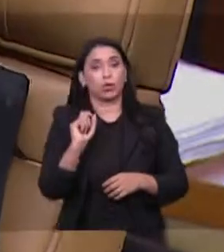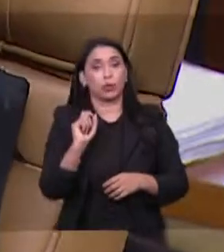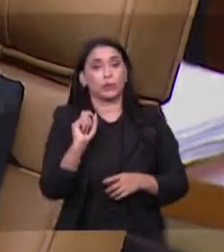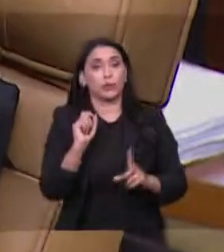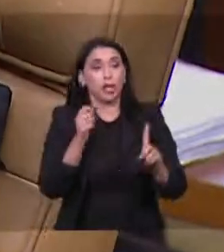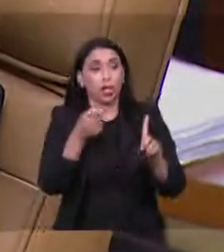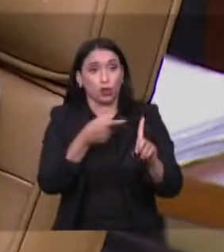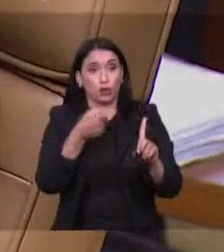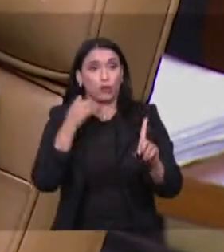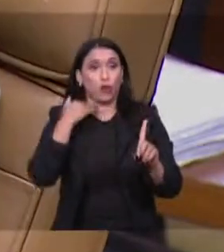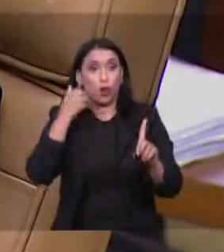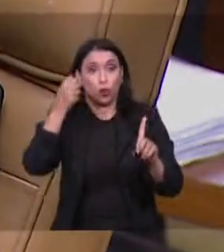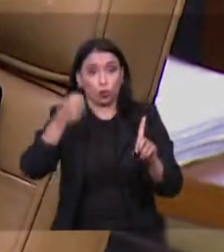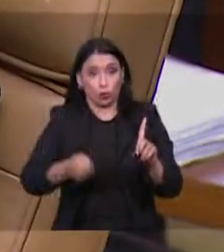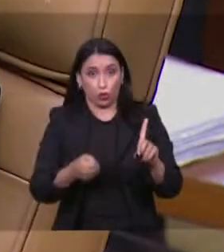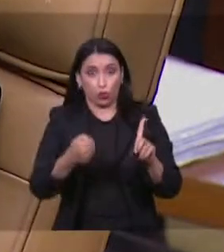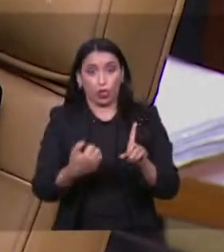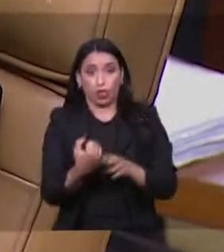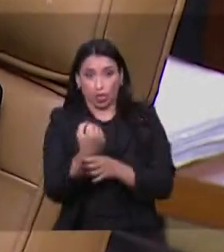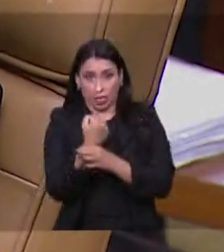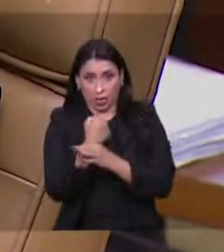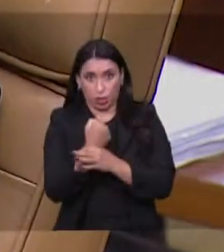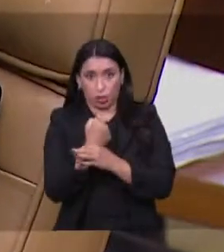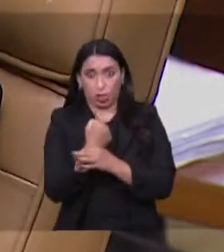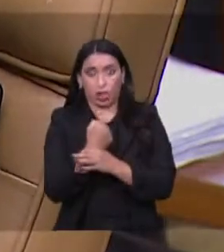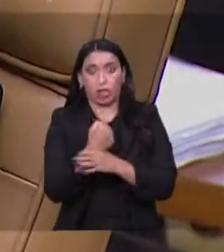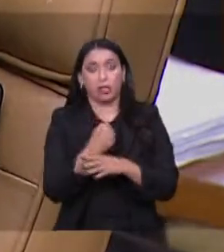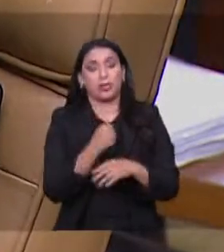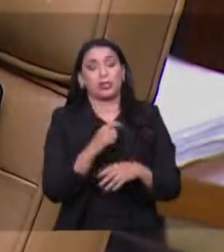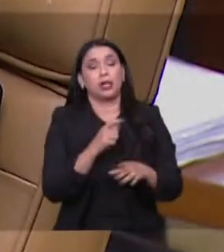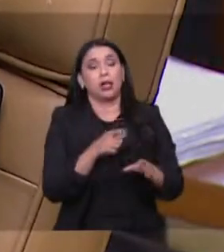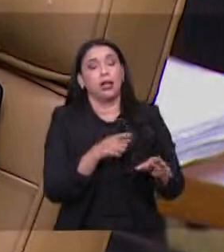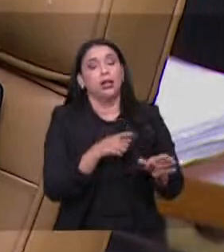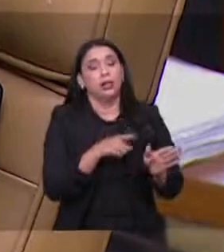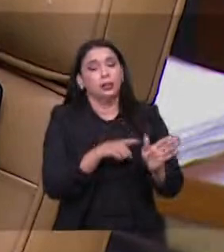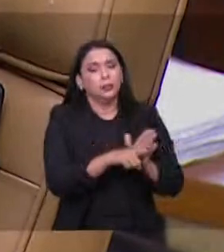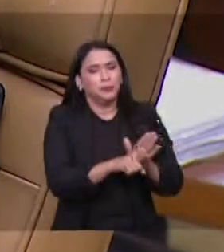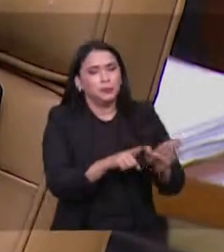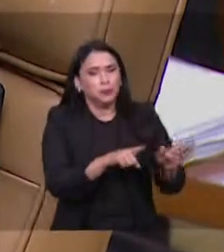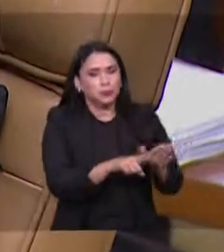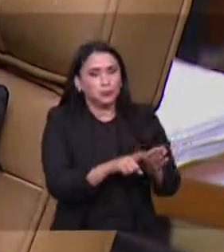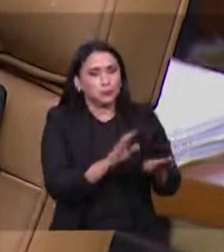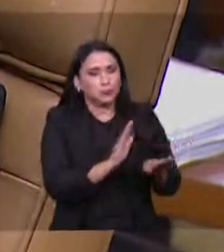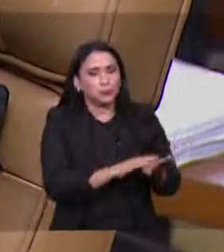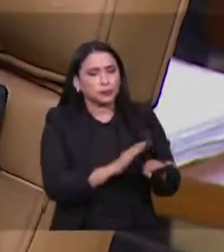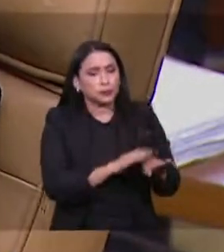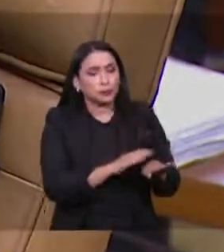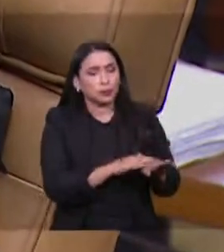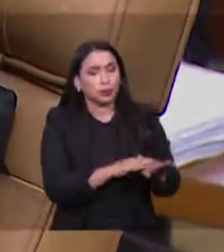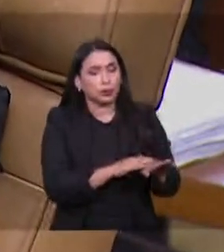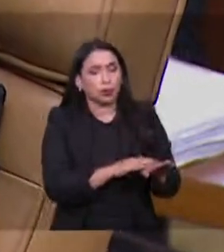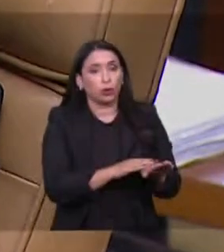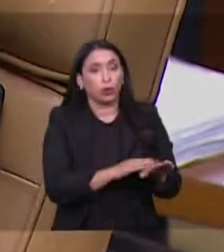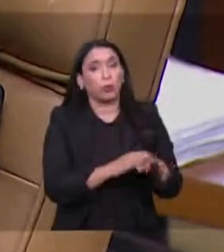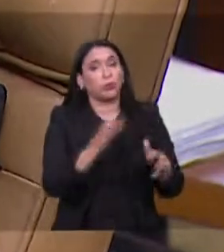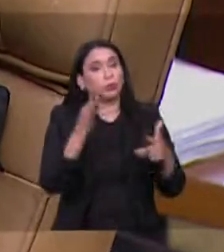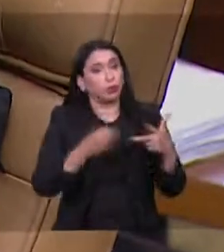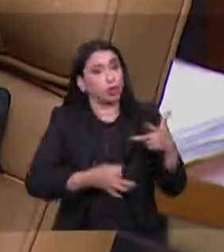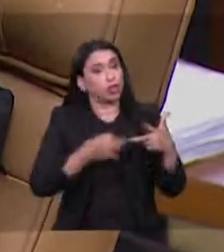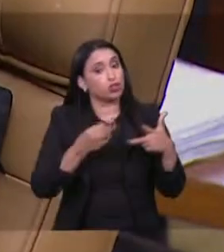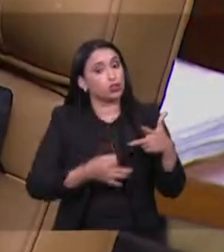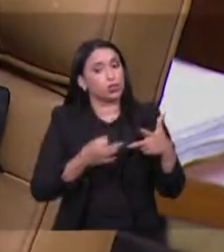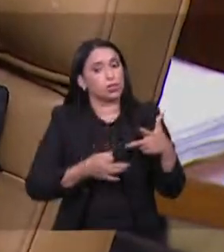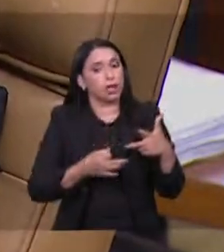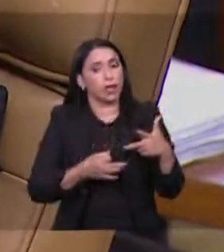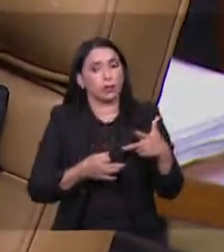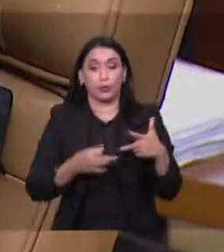juiz de garantias ela ficaria formalmente como competência exclusiva do Poder Judiciário. O